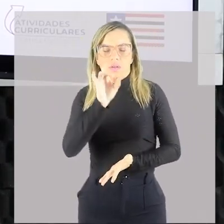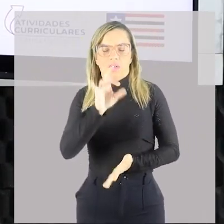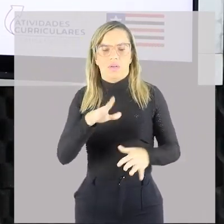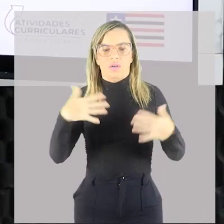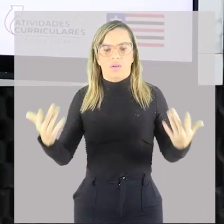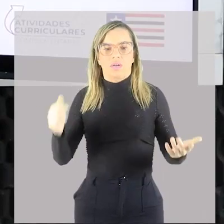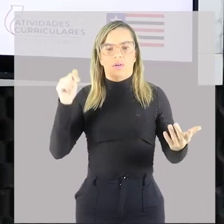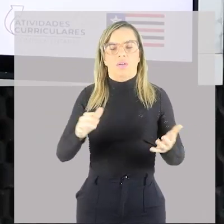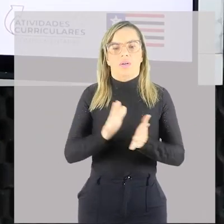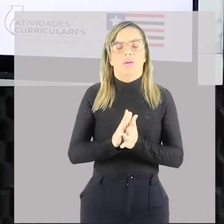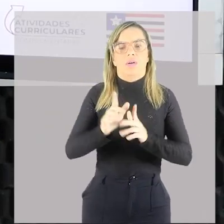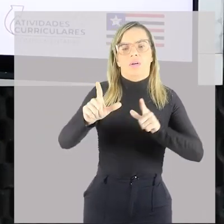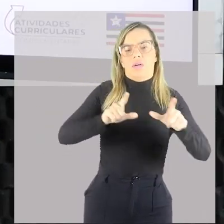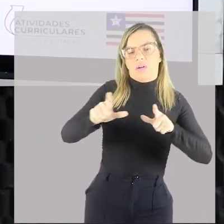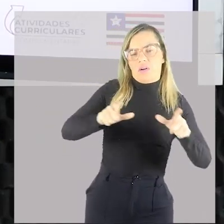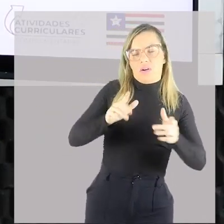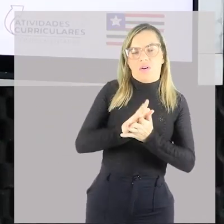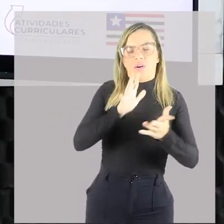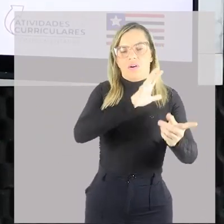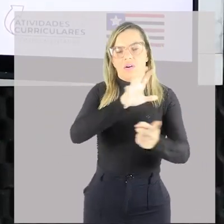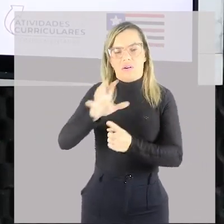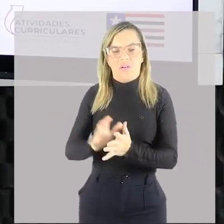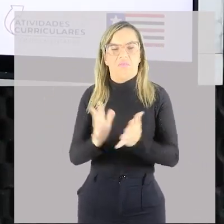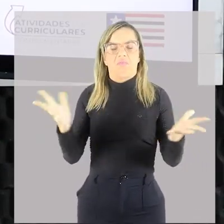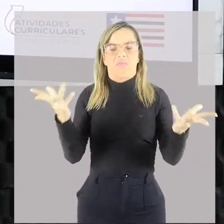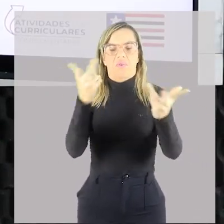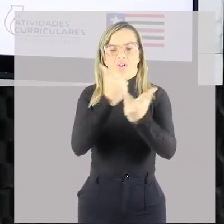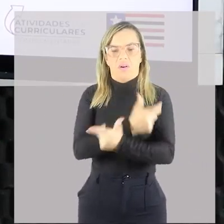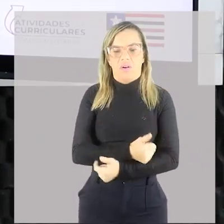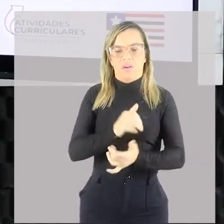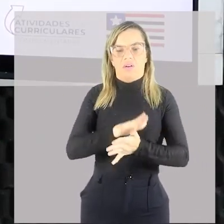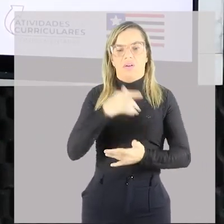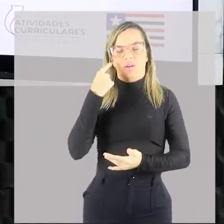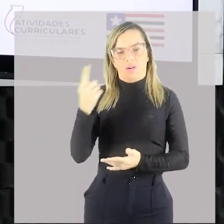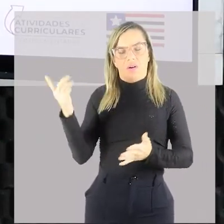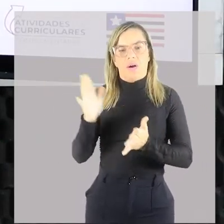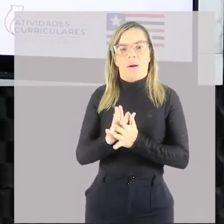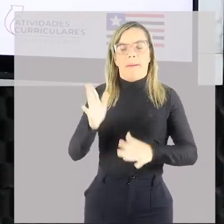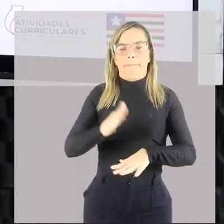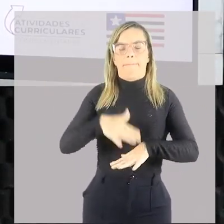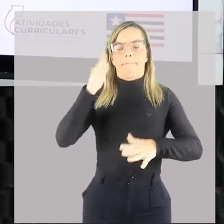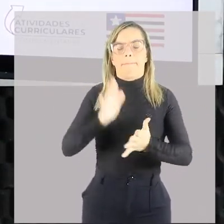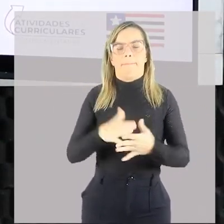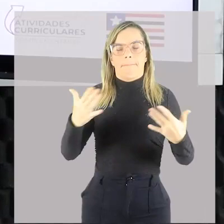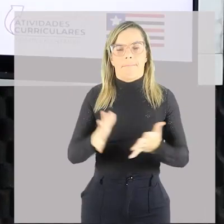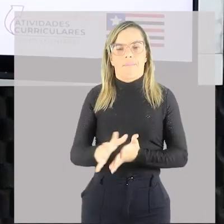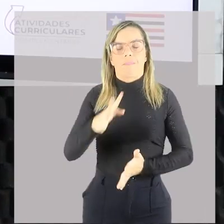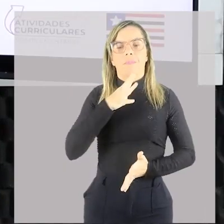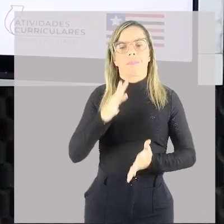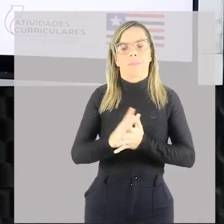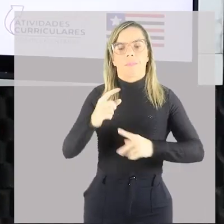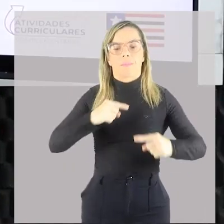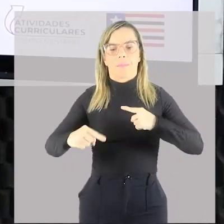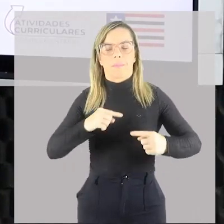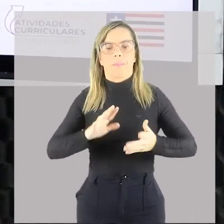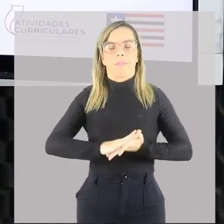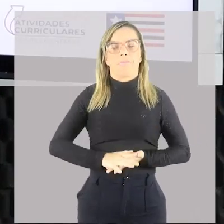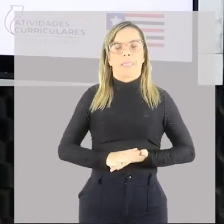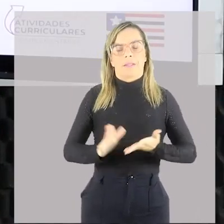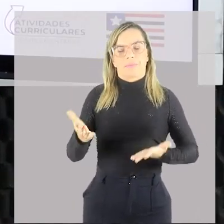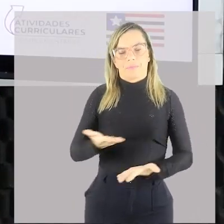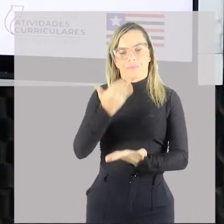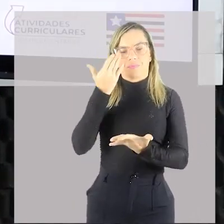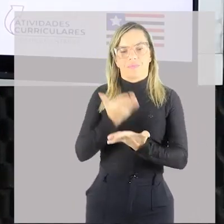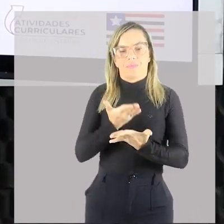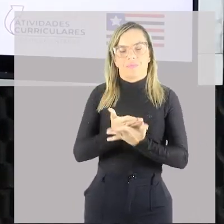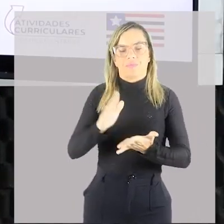trabalhos muito mais belos até do que este, mas foi o que ele ficou mais conhecido. Então, vem comigo, vamos aqui estudar